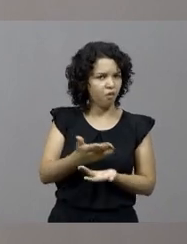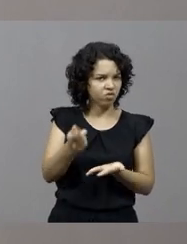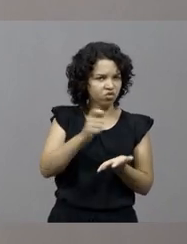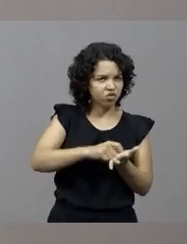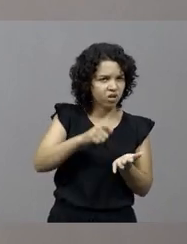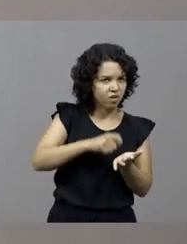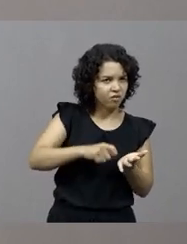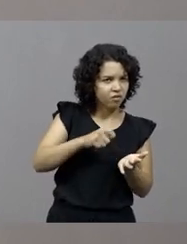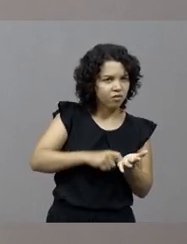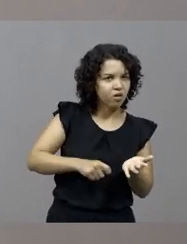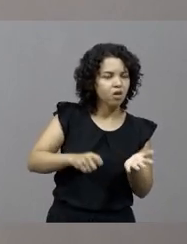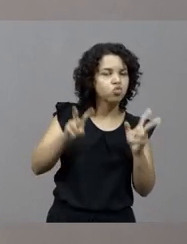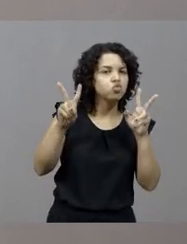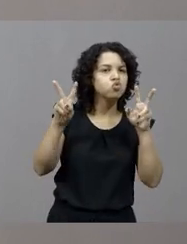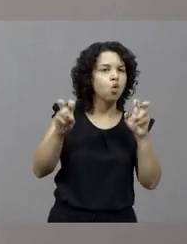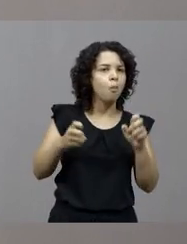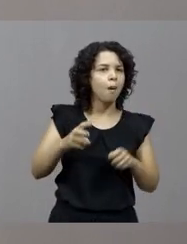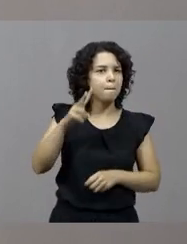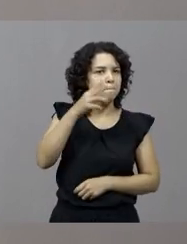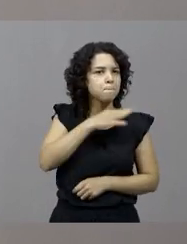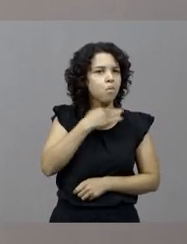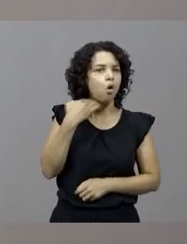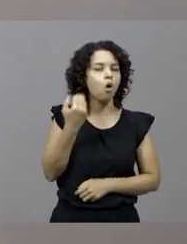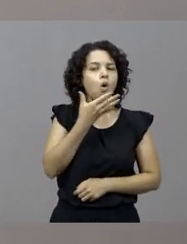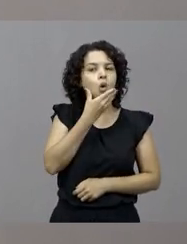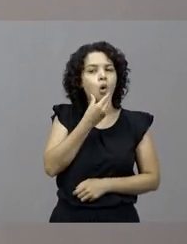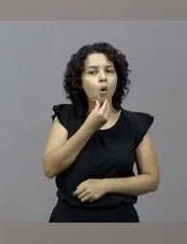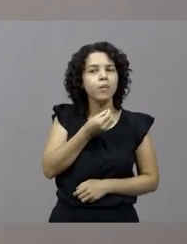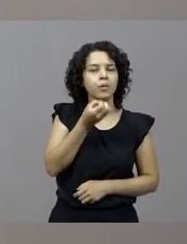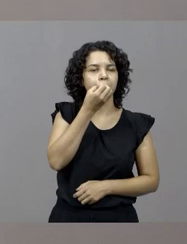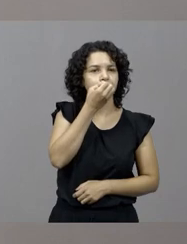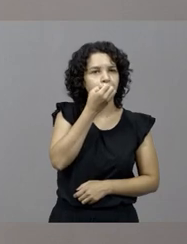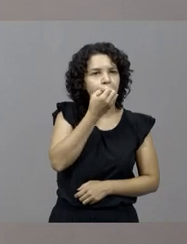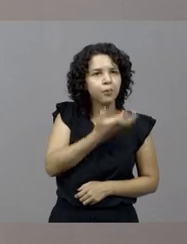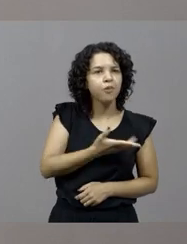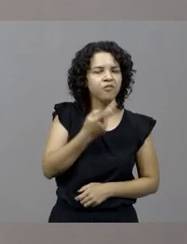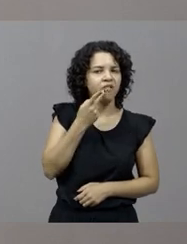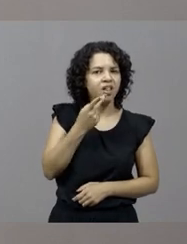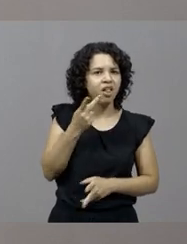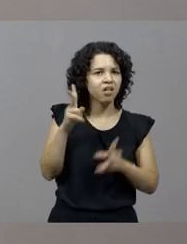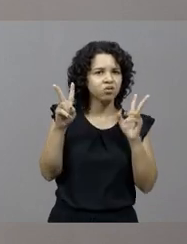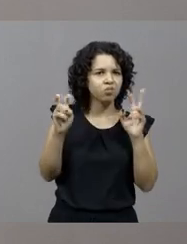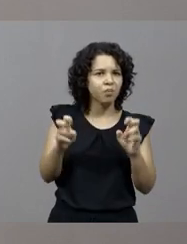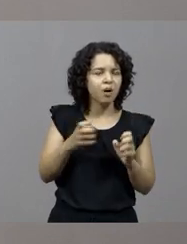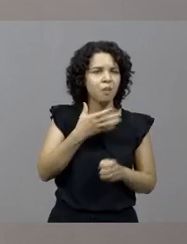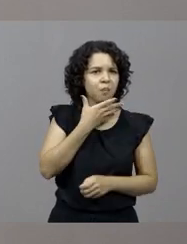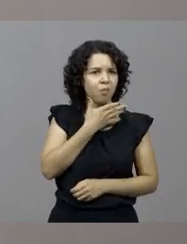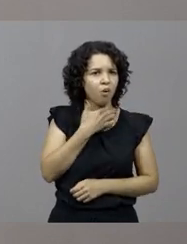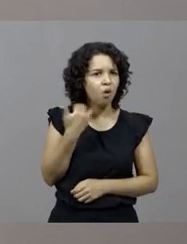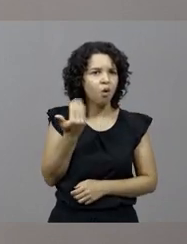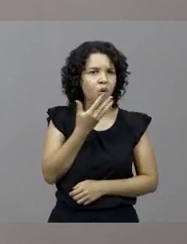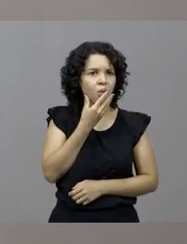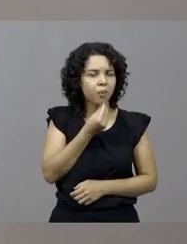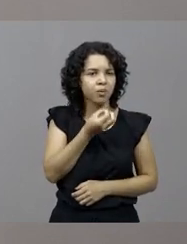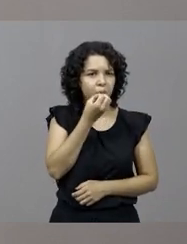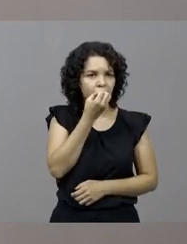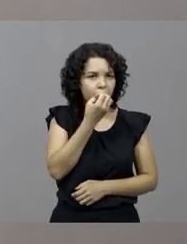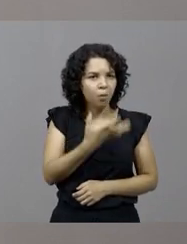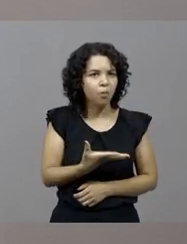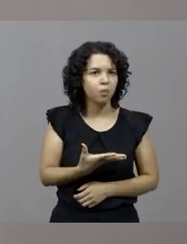de um homem bom. Não ousem falar sobre a morte de um homem bom. Coloca lá alguém que é